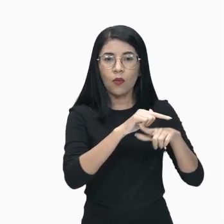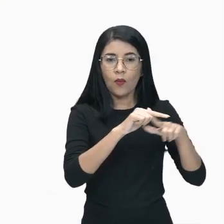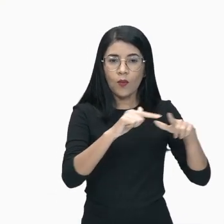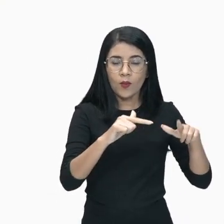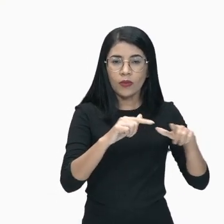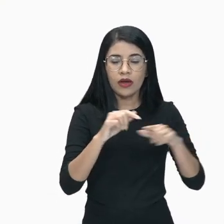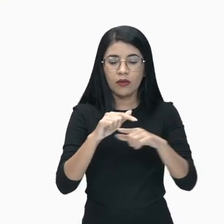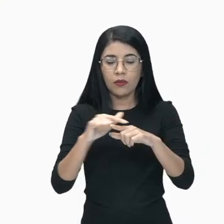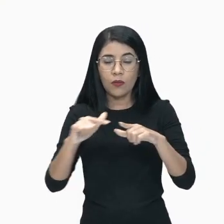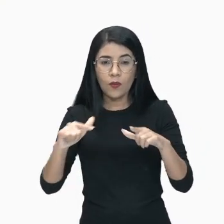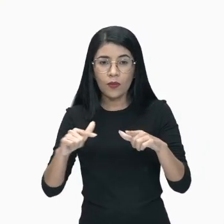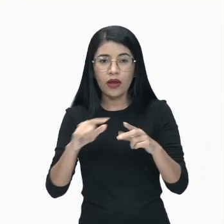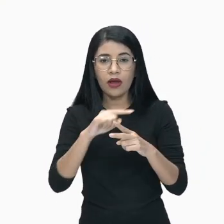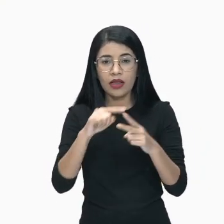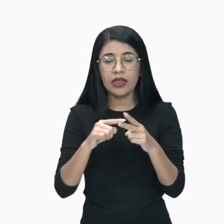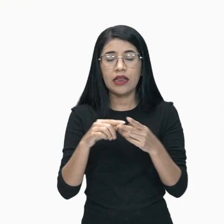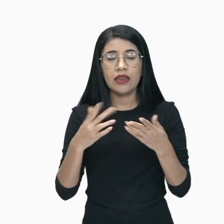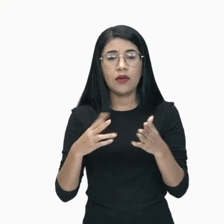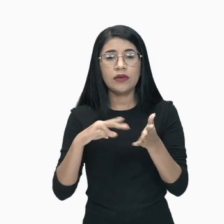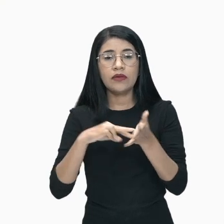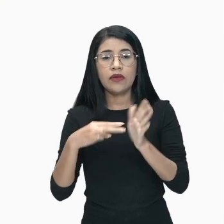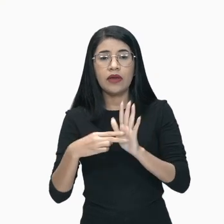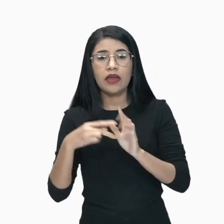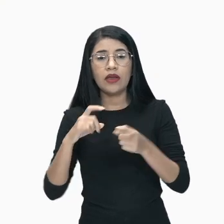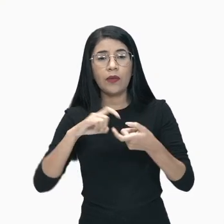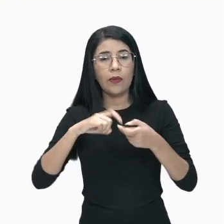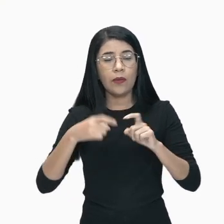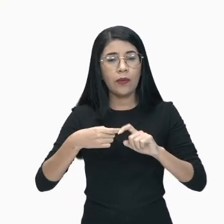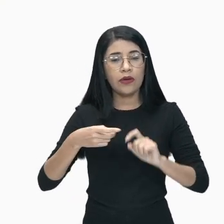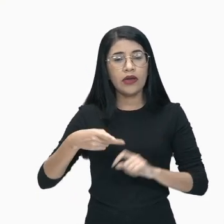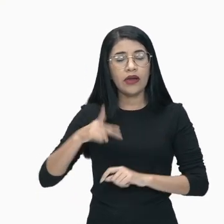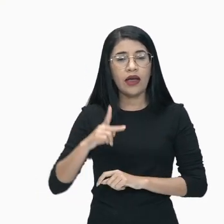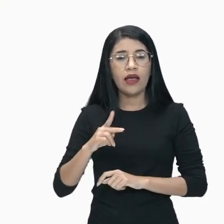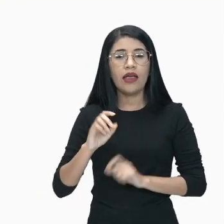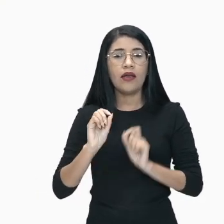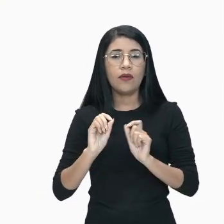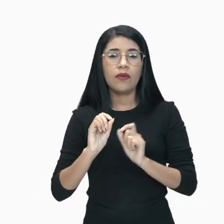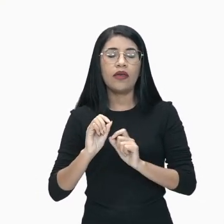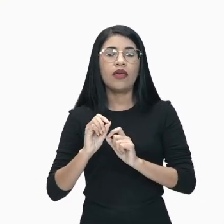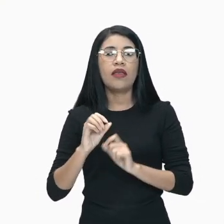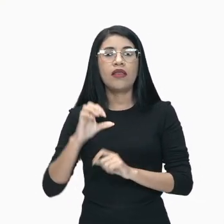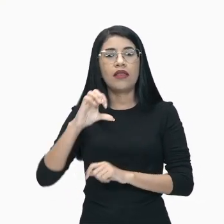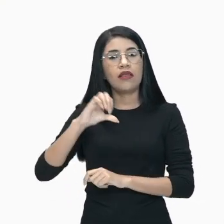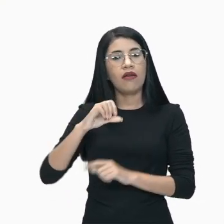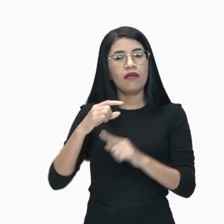Já sei que o valor da constante eletrostática é 9 vezes 10 elevado à nona.